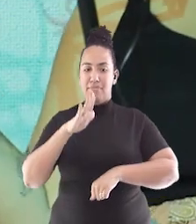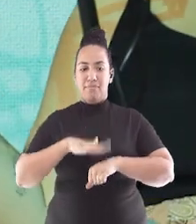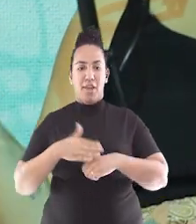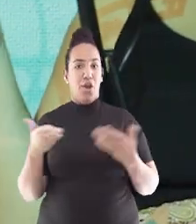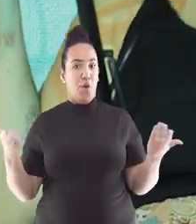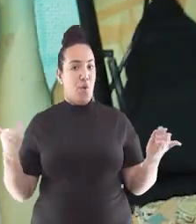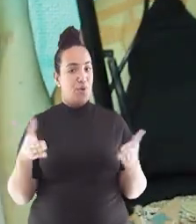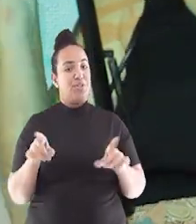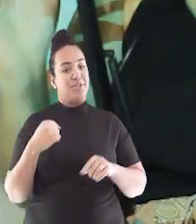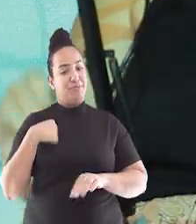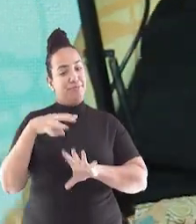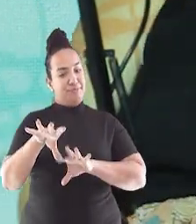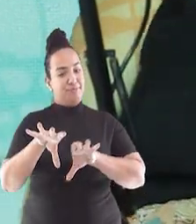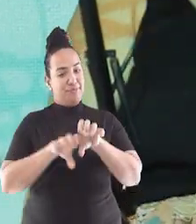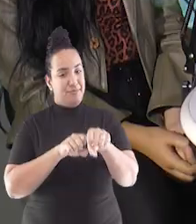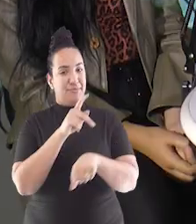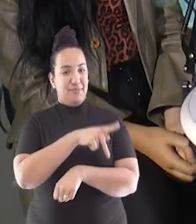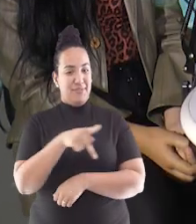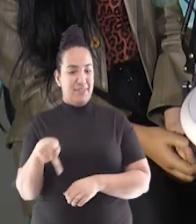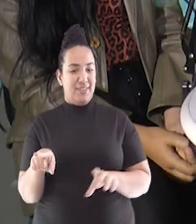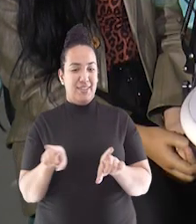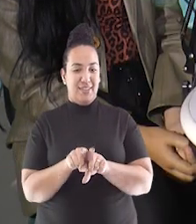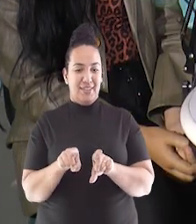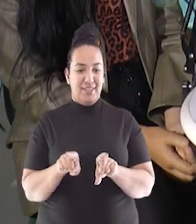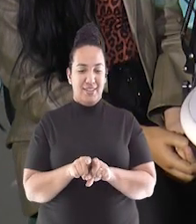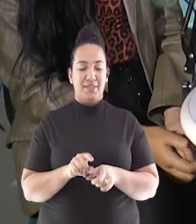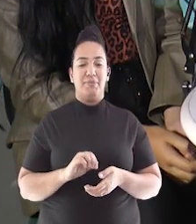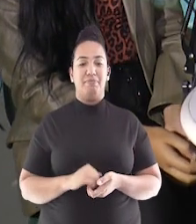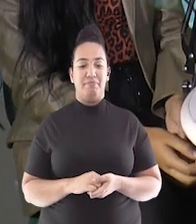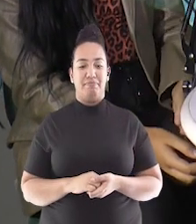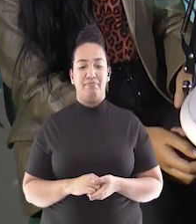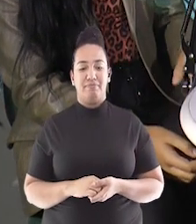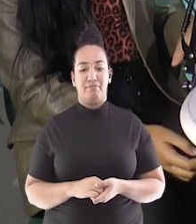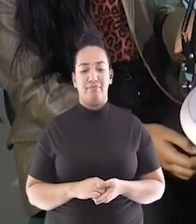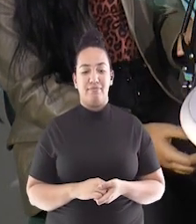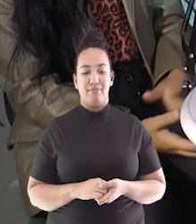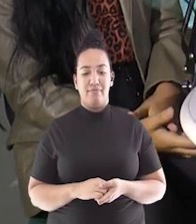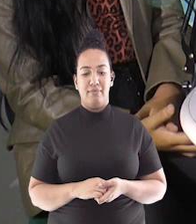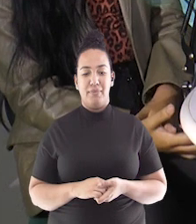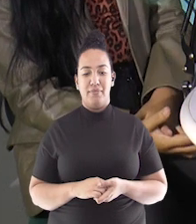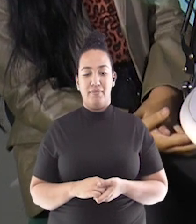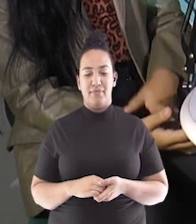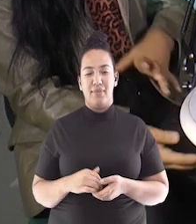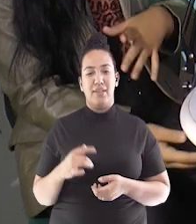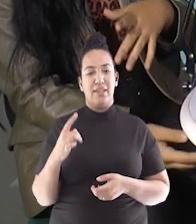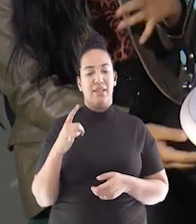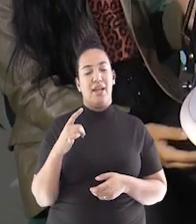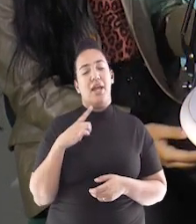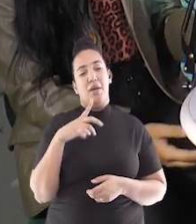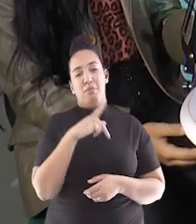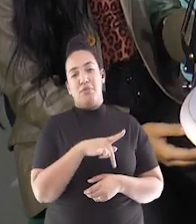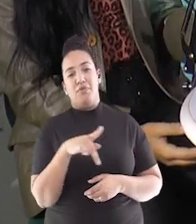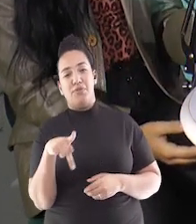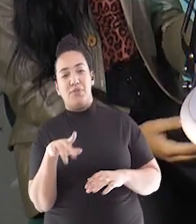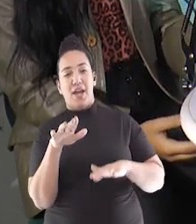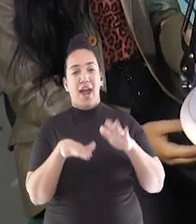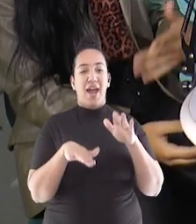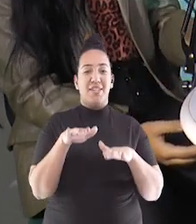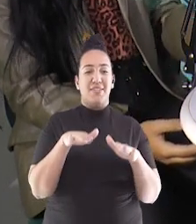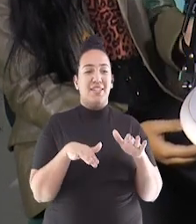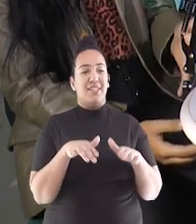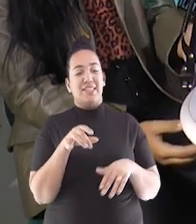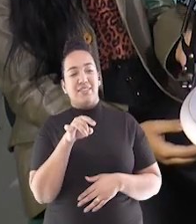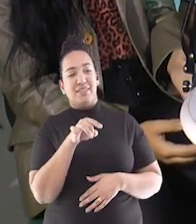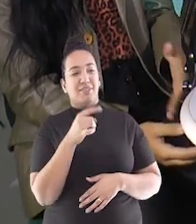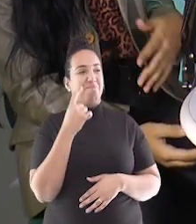agora estamos aí, professores também. Tem professores que você nem pensa em fazer aquilo, e eles acabam